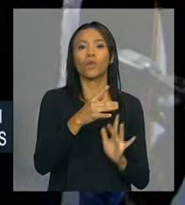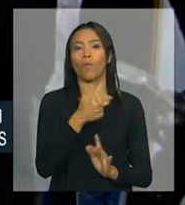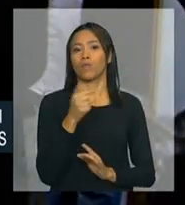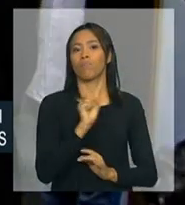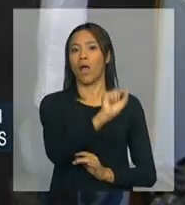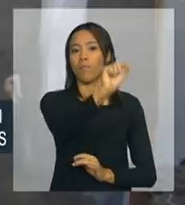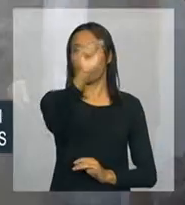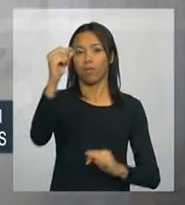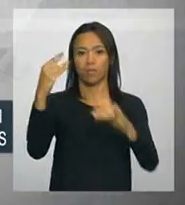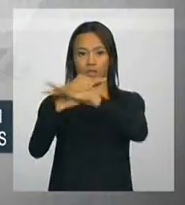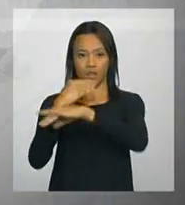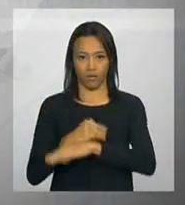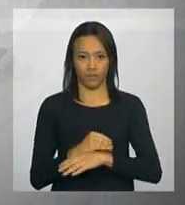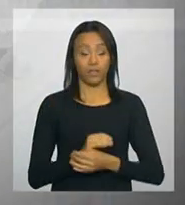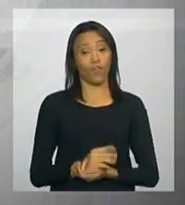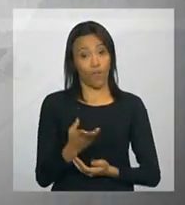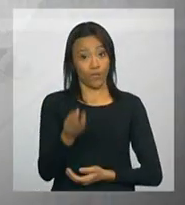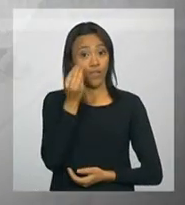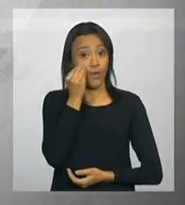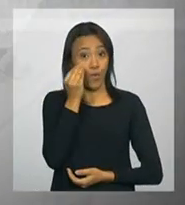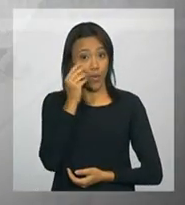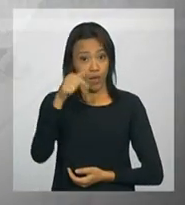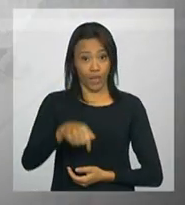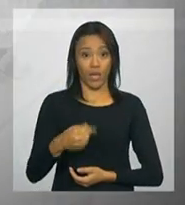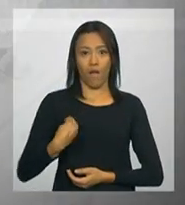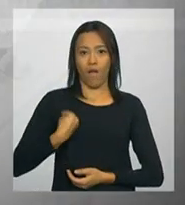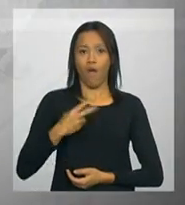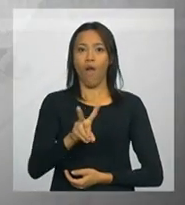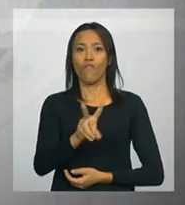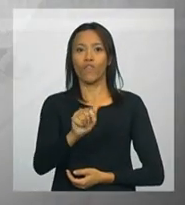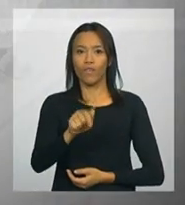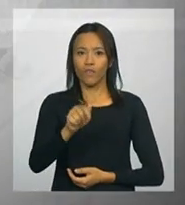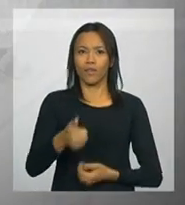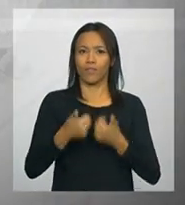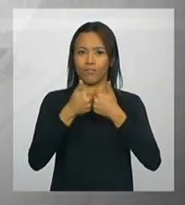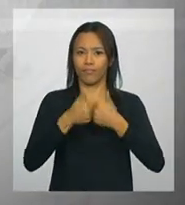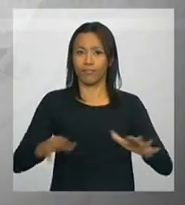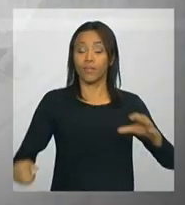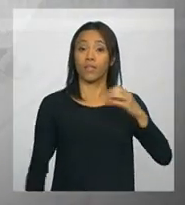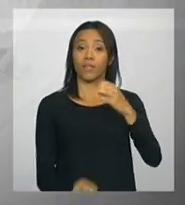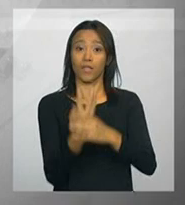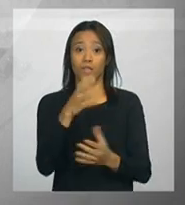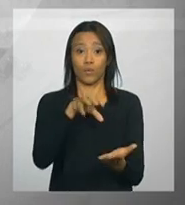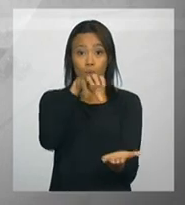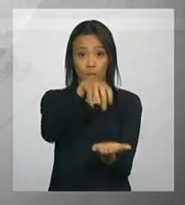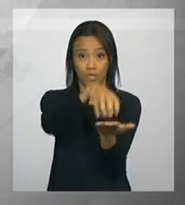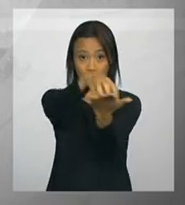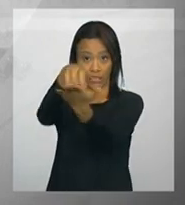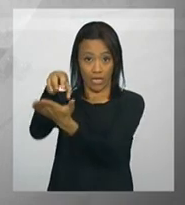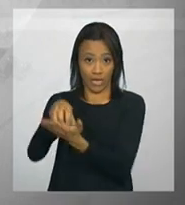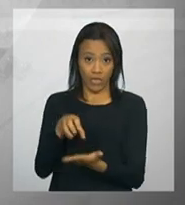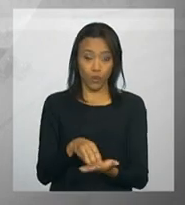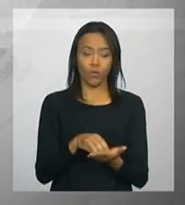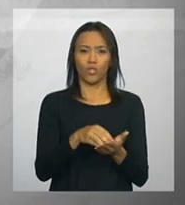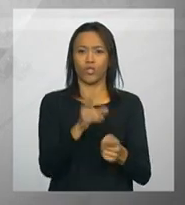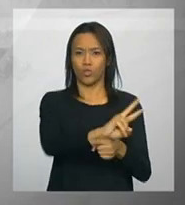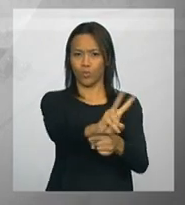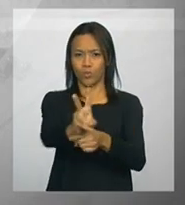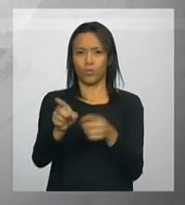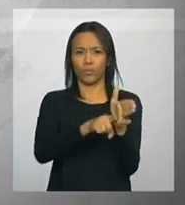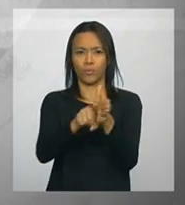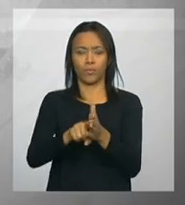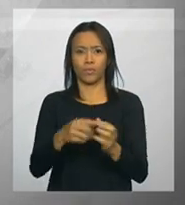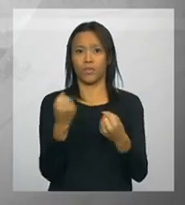sede. Você acompanhou ao vivo o lançamento da unidade de Brasília, dos Centros Integrados de Comando e Controle de